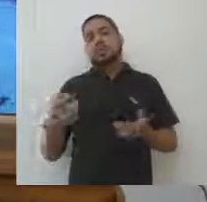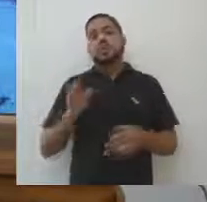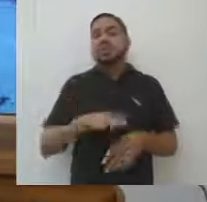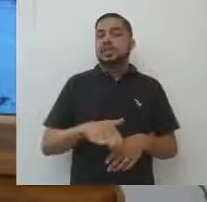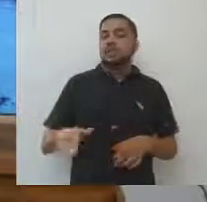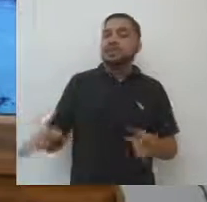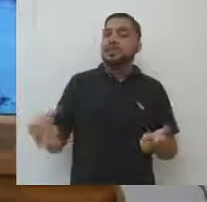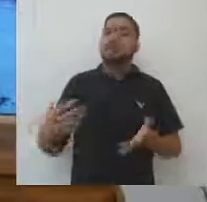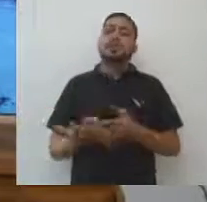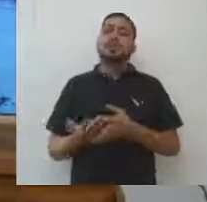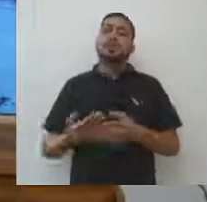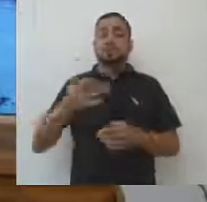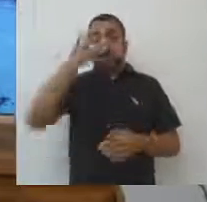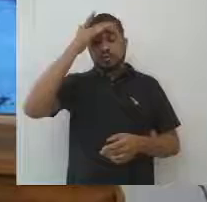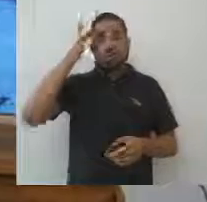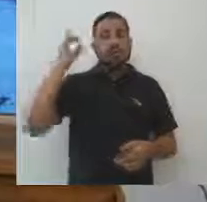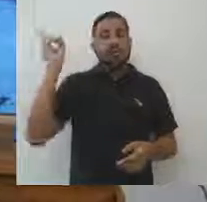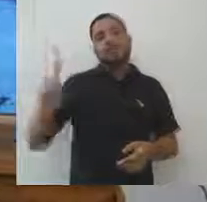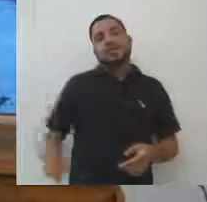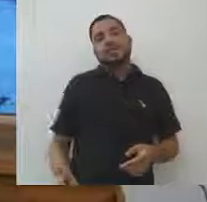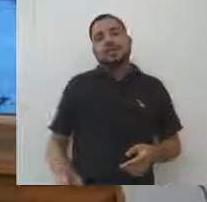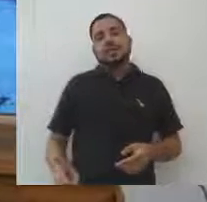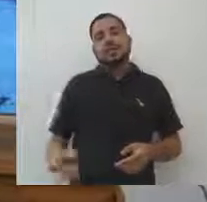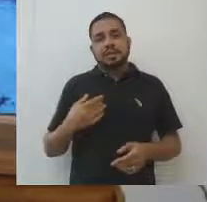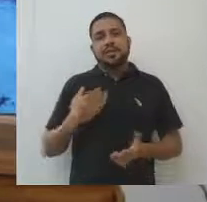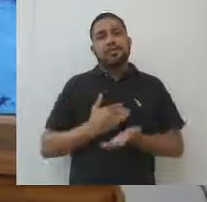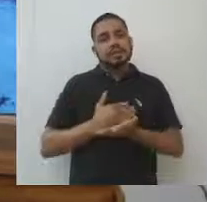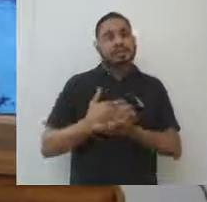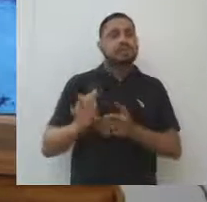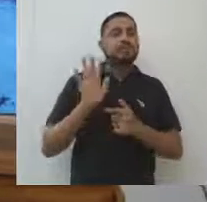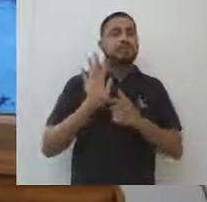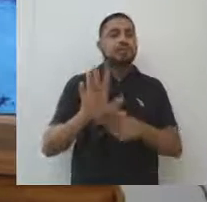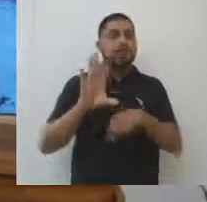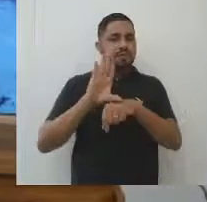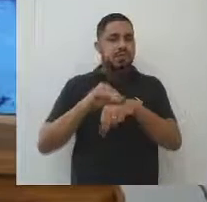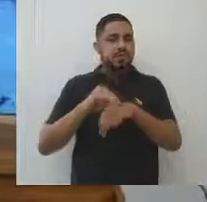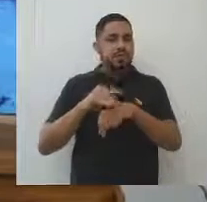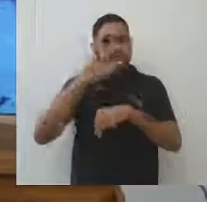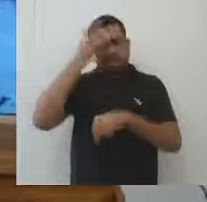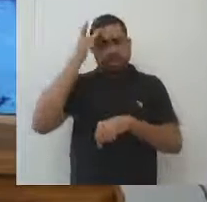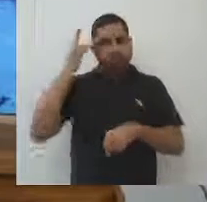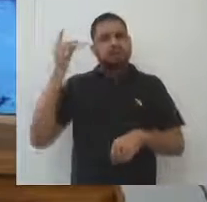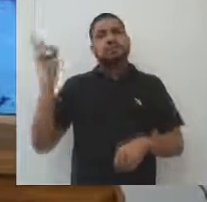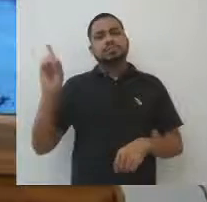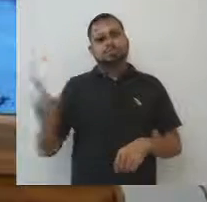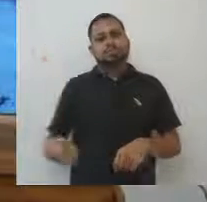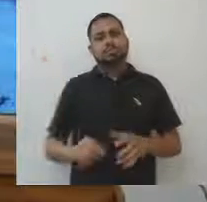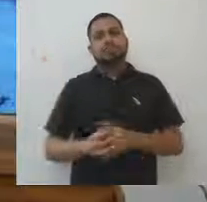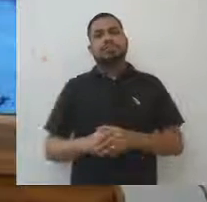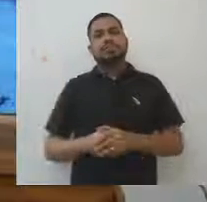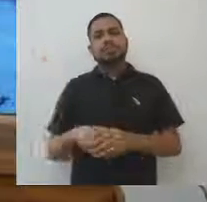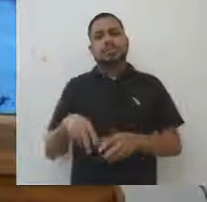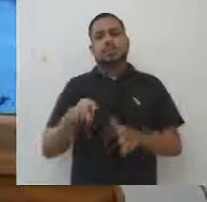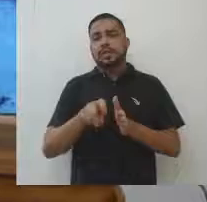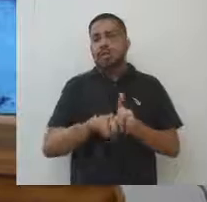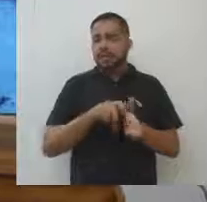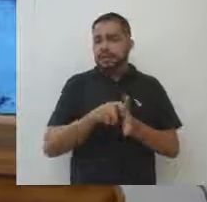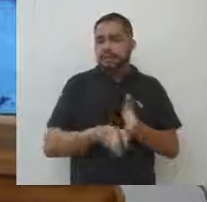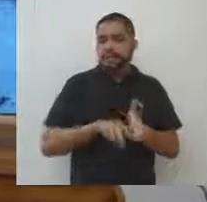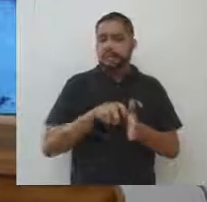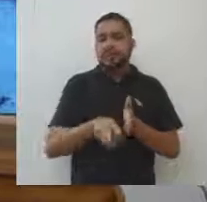e pessoas com deficiências. Tanto que no início eu mostrei uma foto de um portador de necessidades especiais em cadeira de